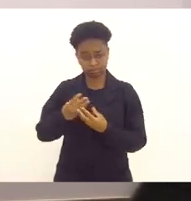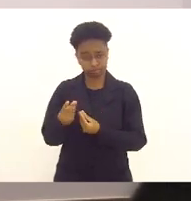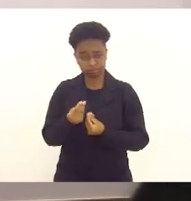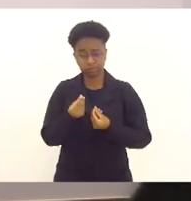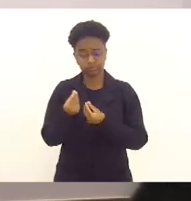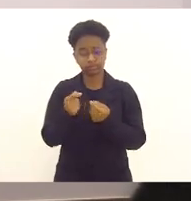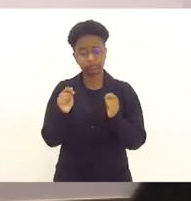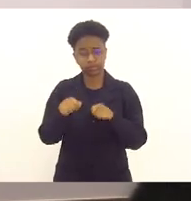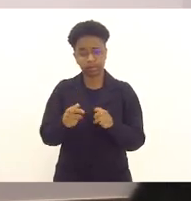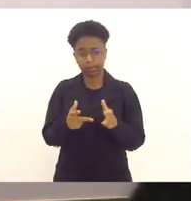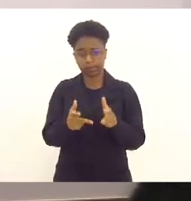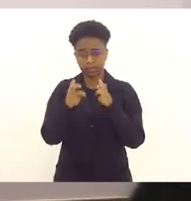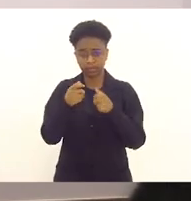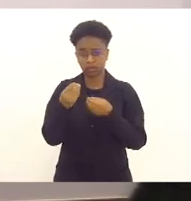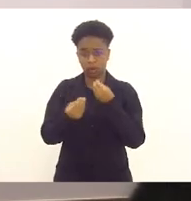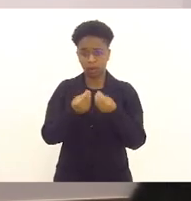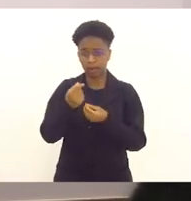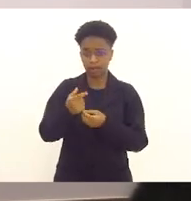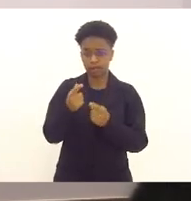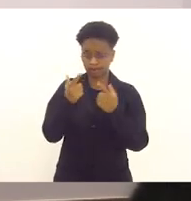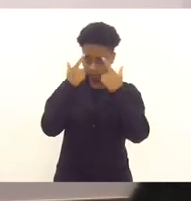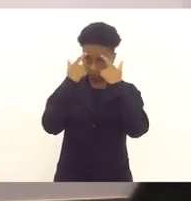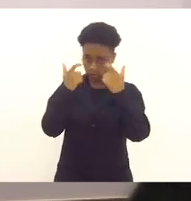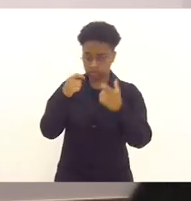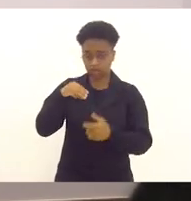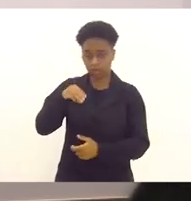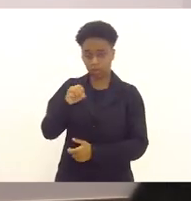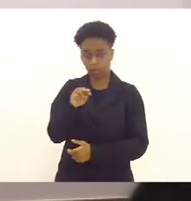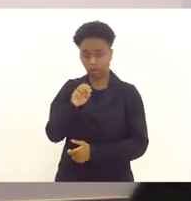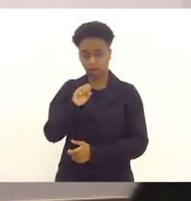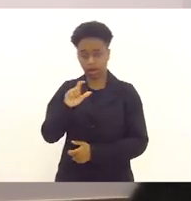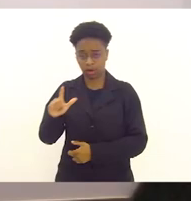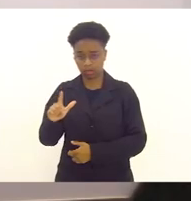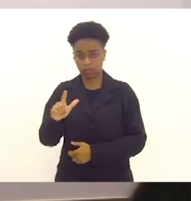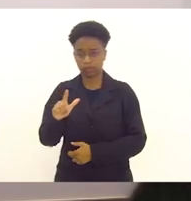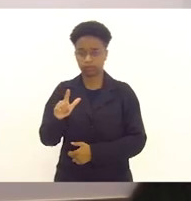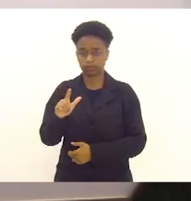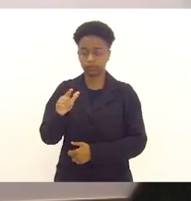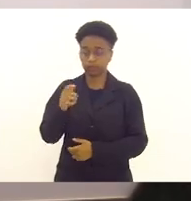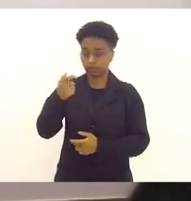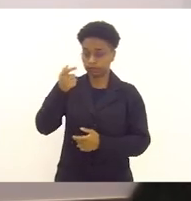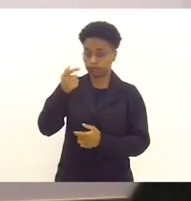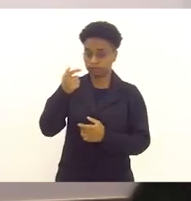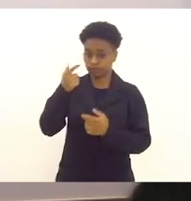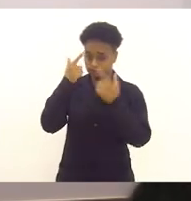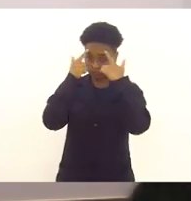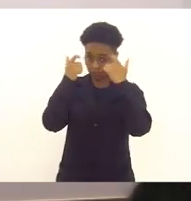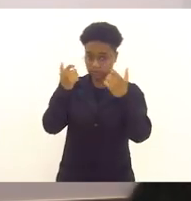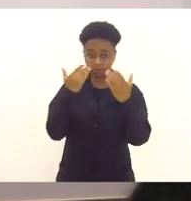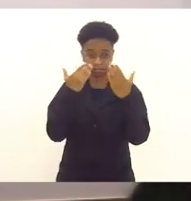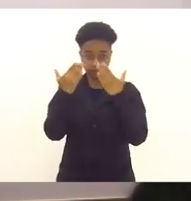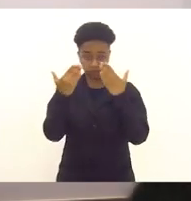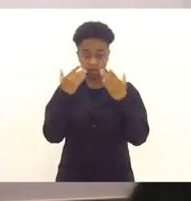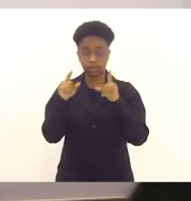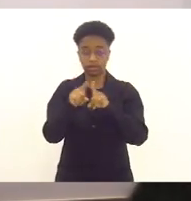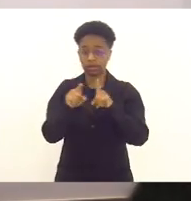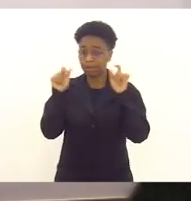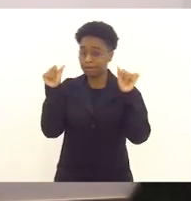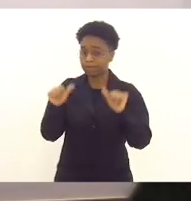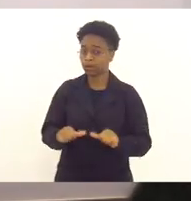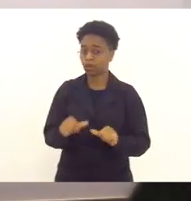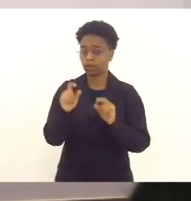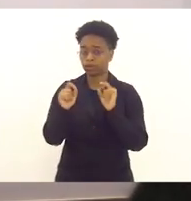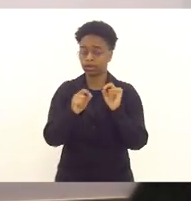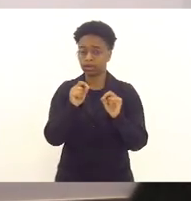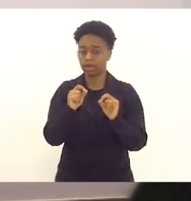para entender uma violência moral entender uma violência psicológica E o pior é